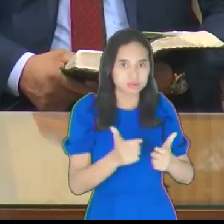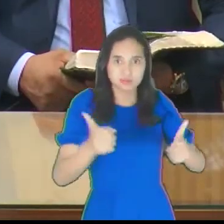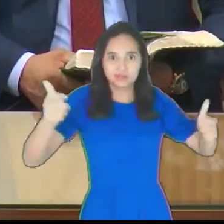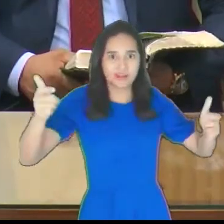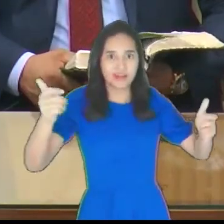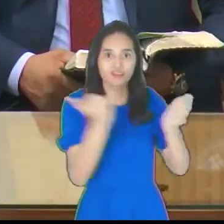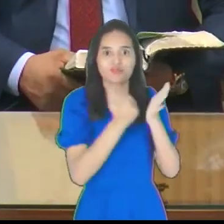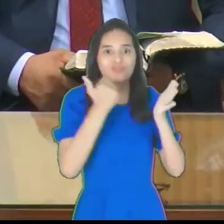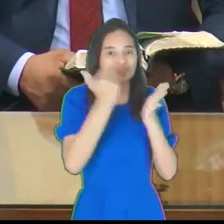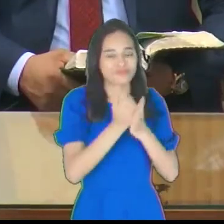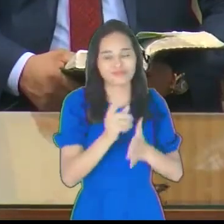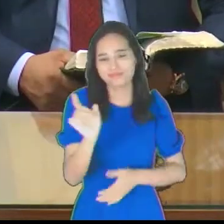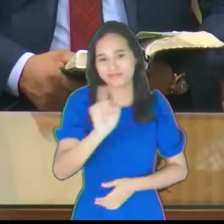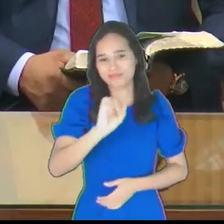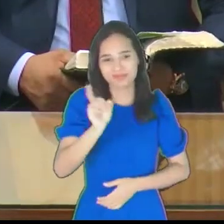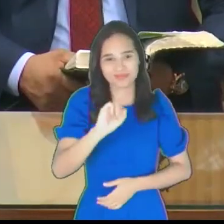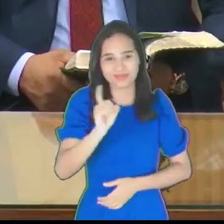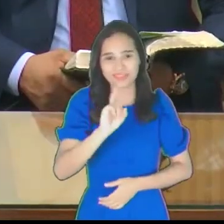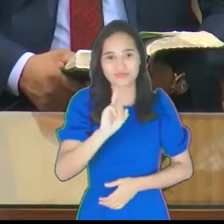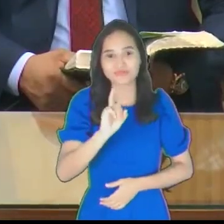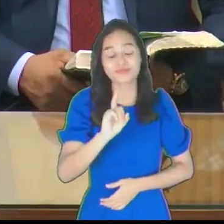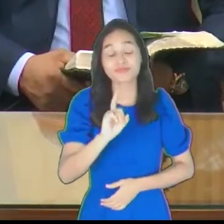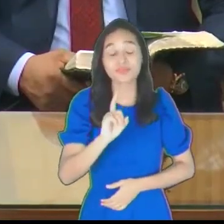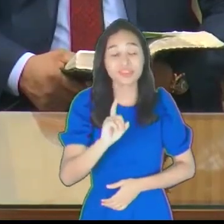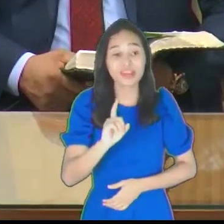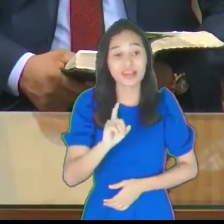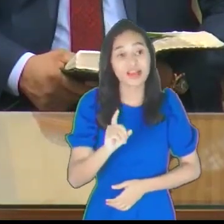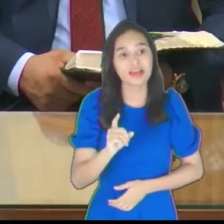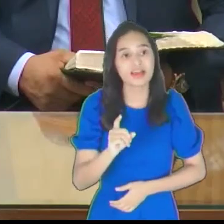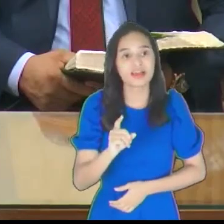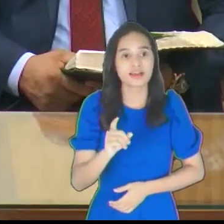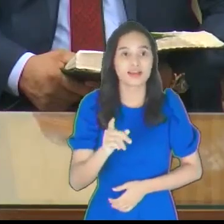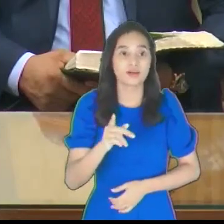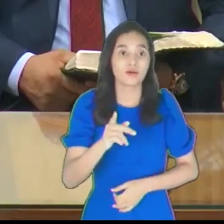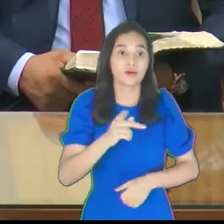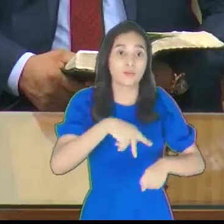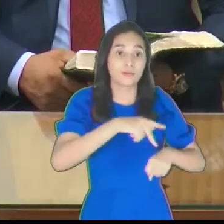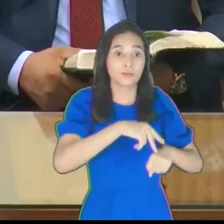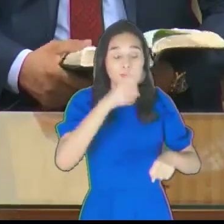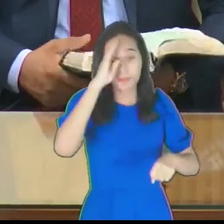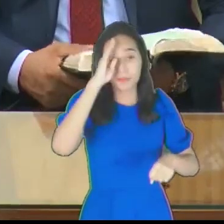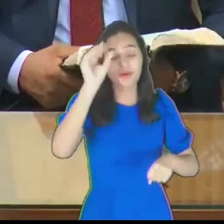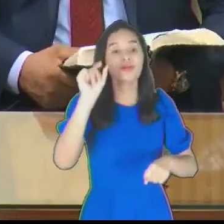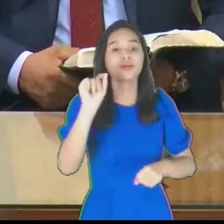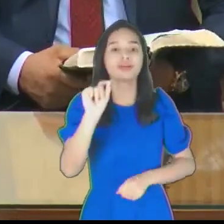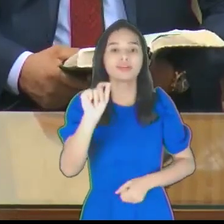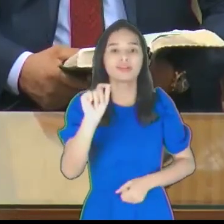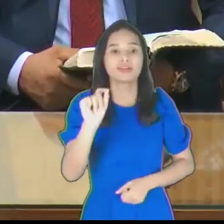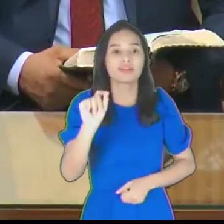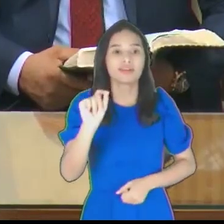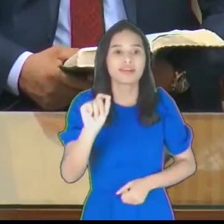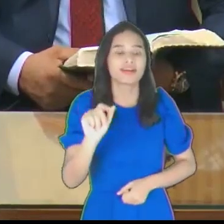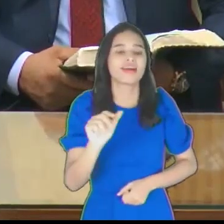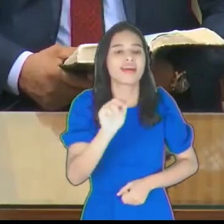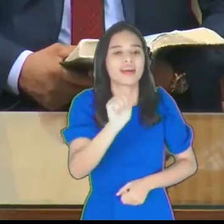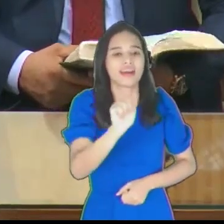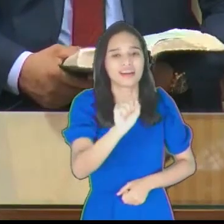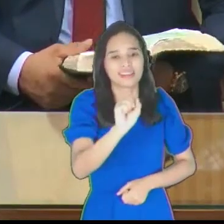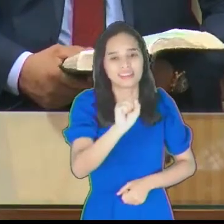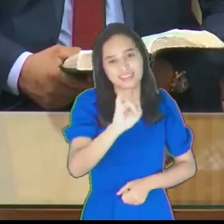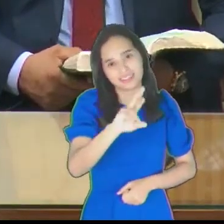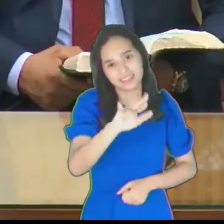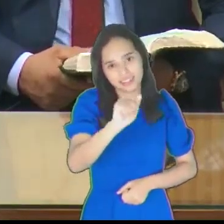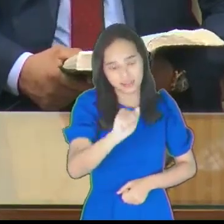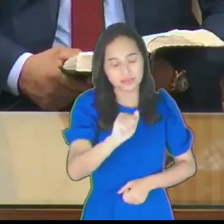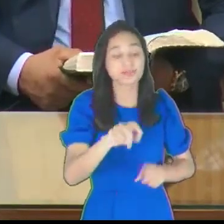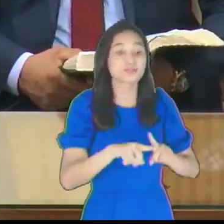Quem mandava não eram os babilônicos, quem mandava no mundo eram os, eu disse quem era? Quem eram os assírios. Mas a